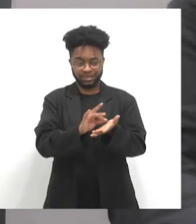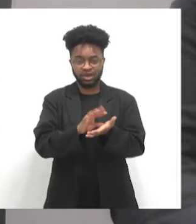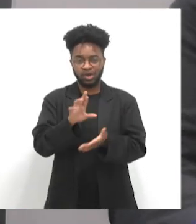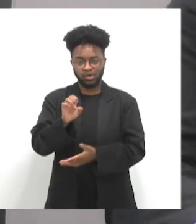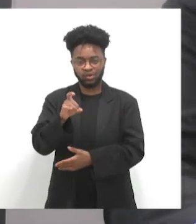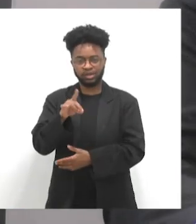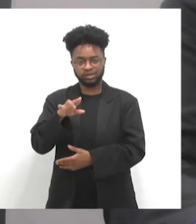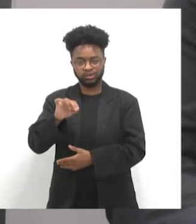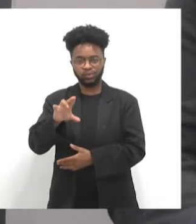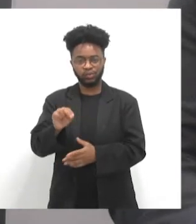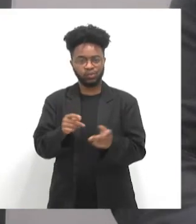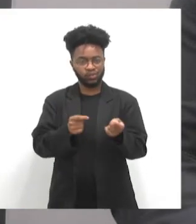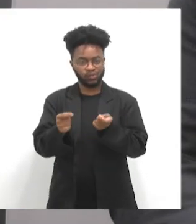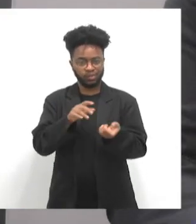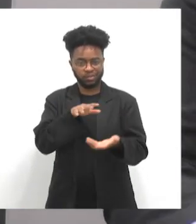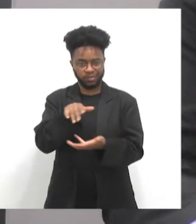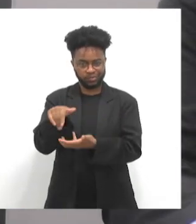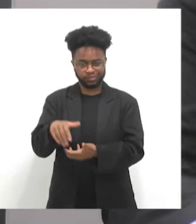né?